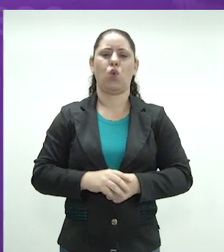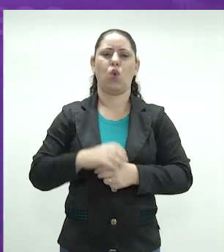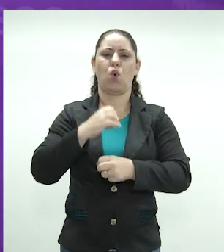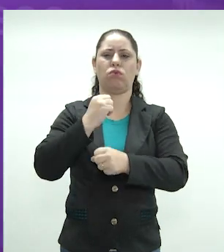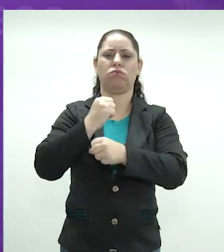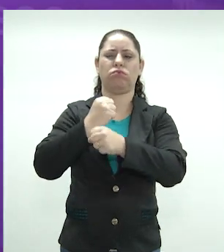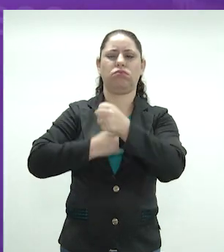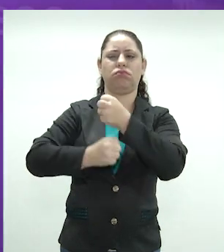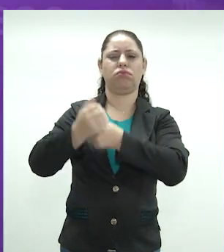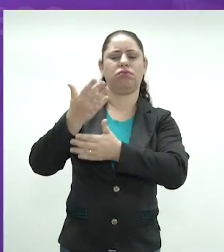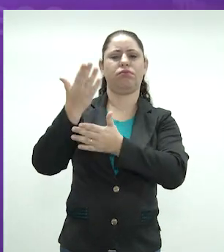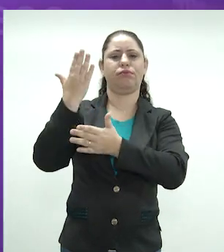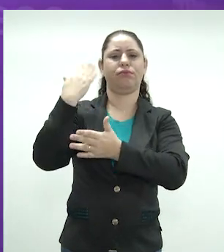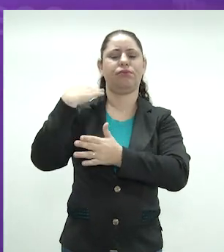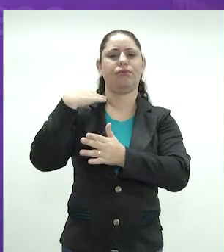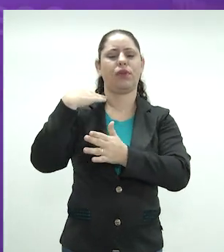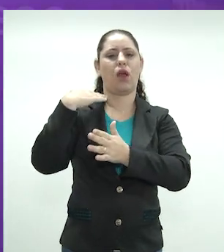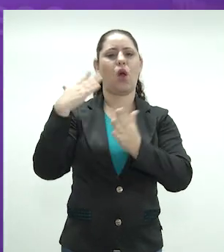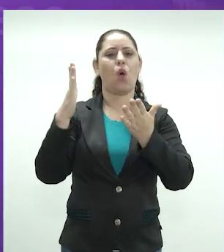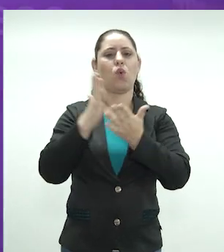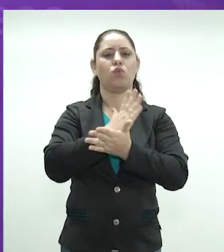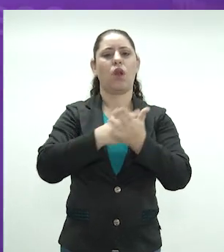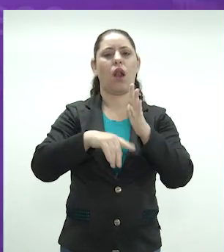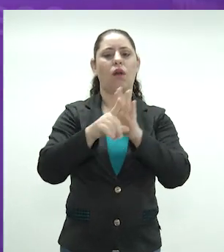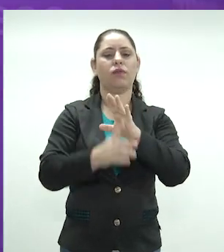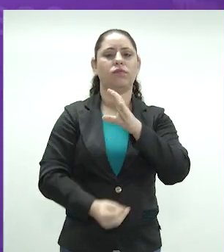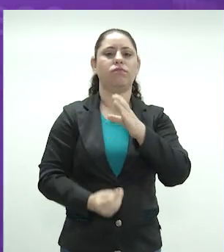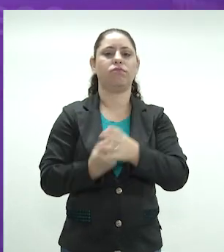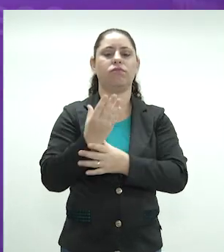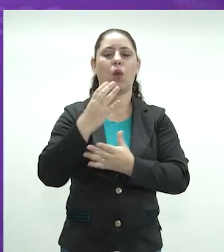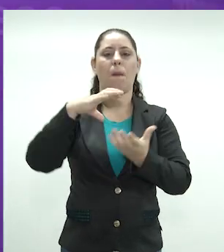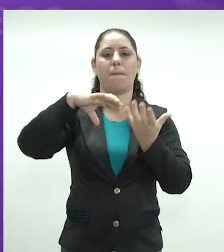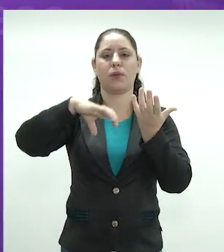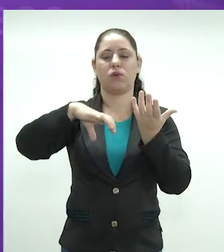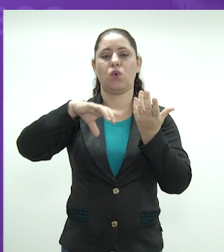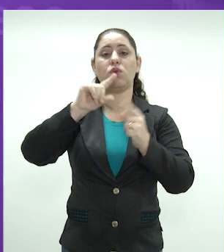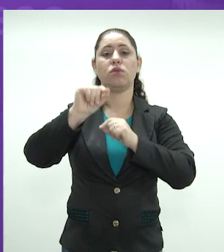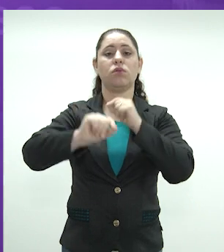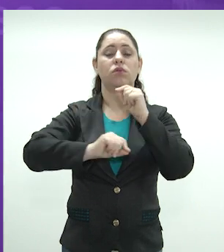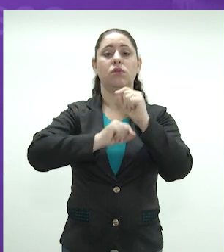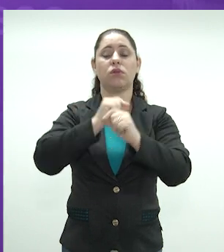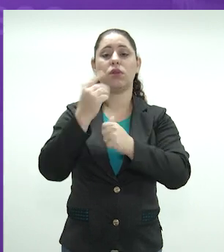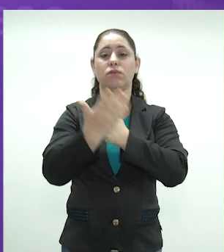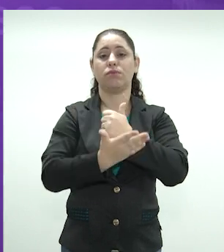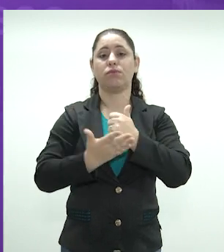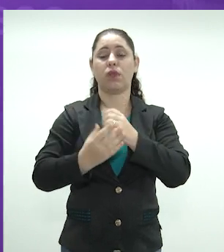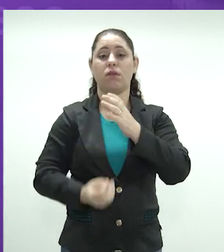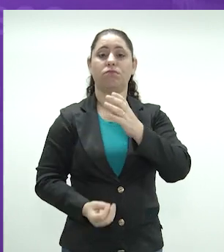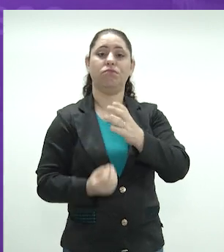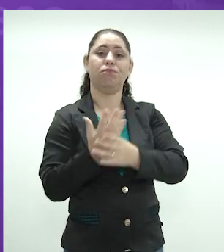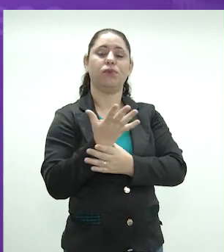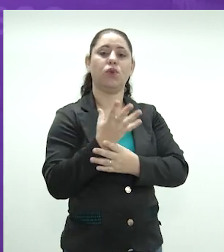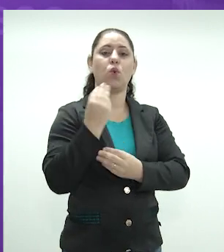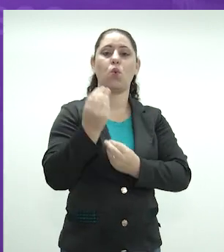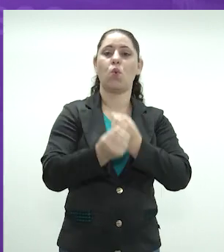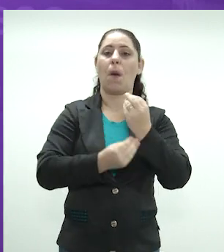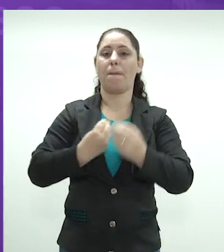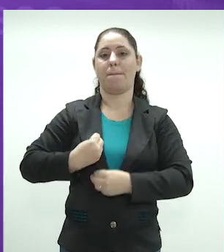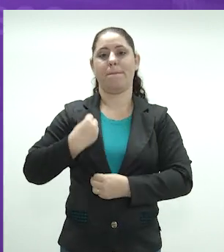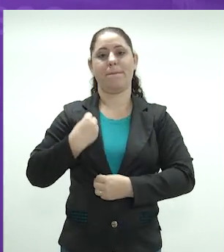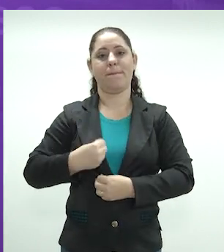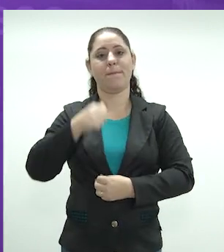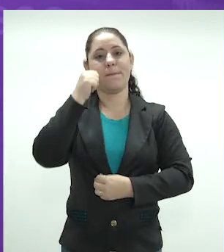últimos anos, alguns dispositivos legais foram criados pelo Congresso Nacional para subsidiar e criar condições